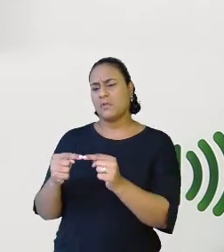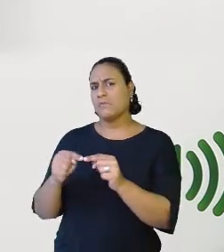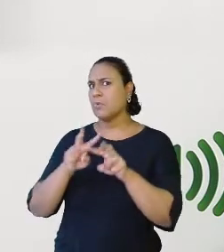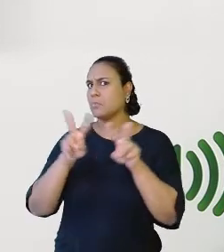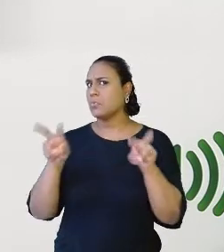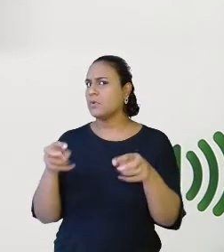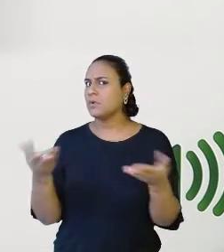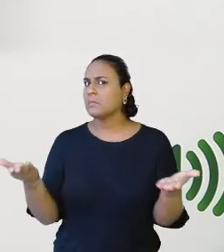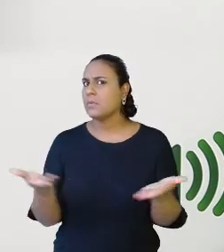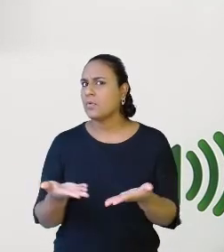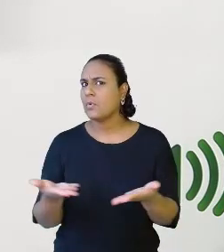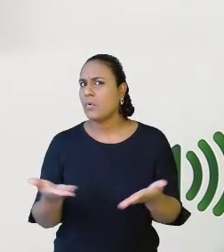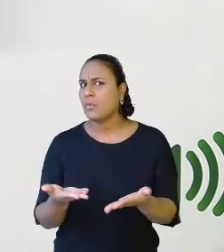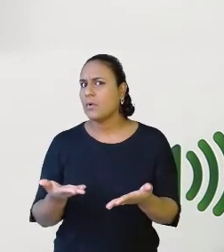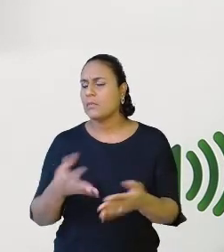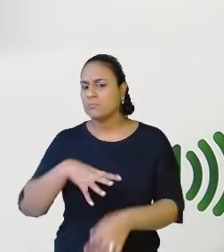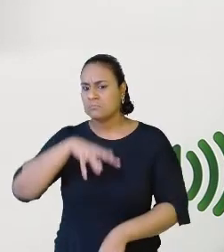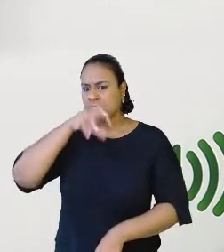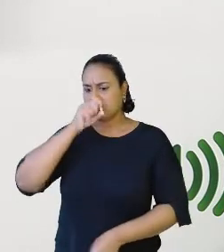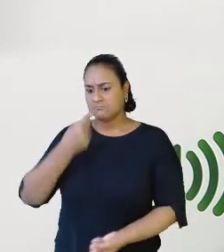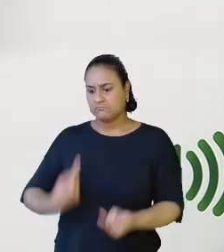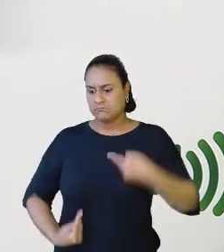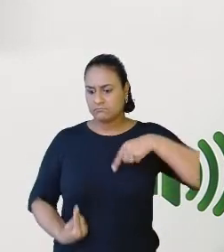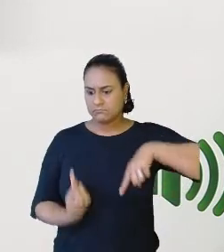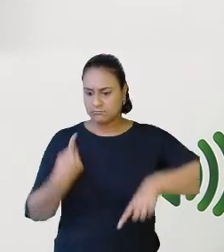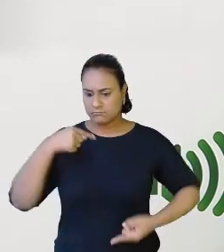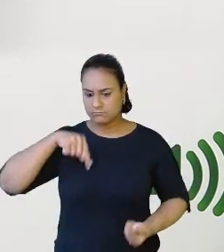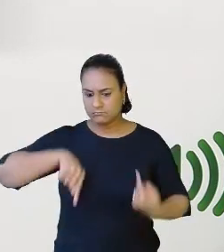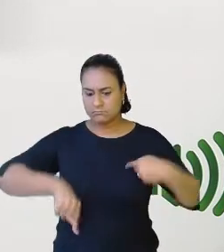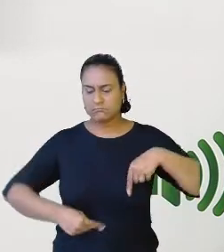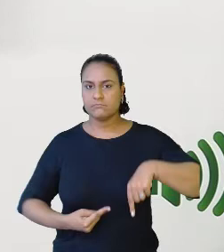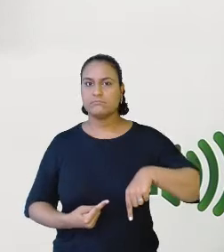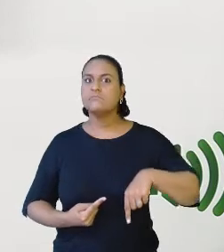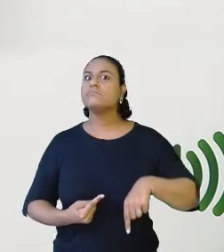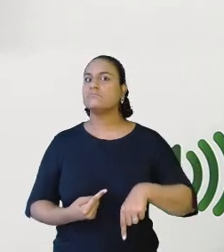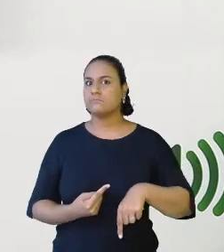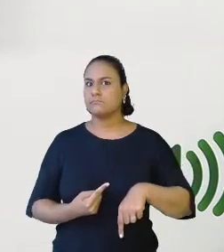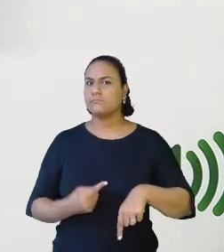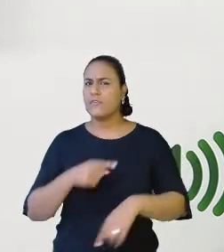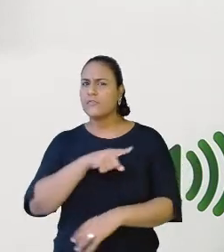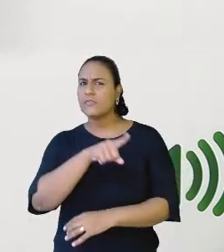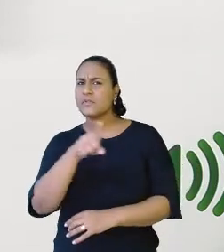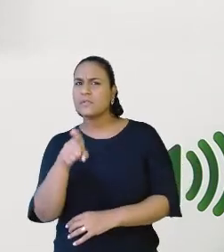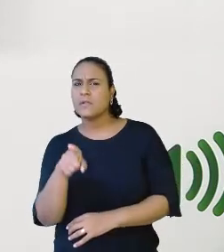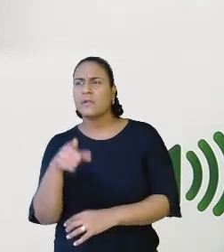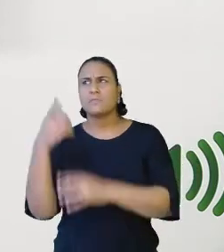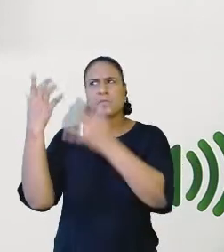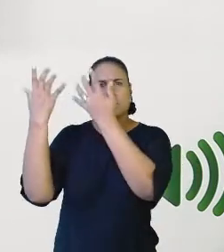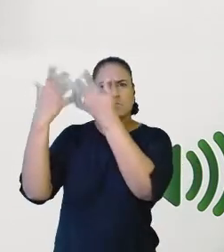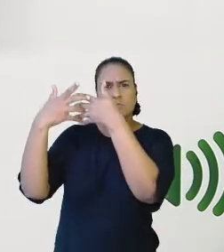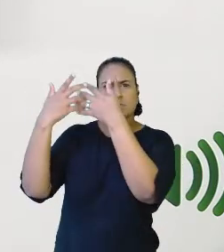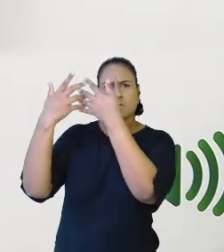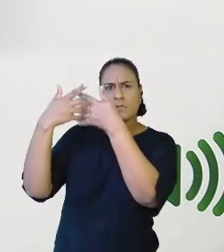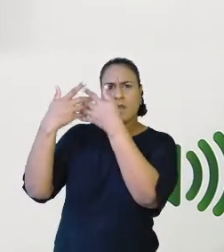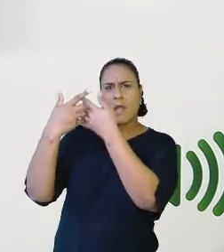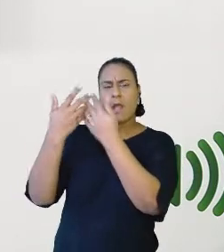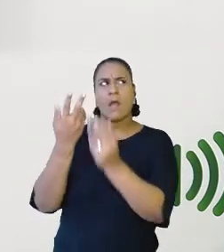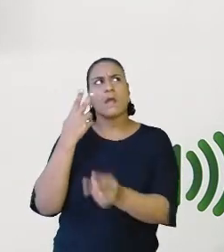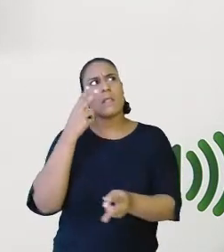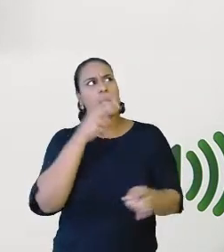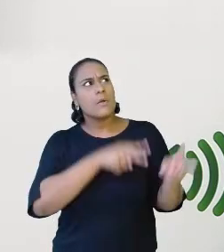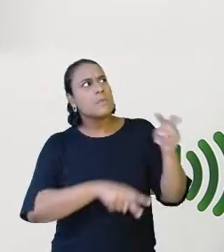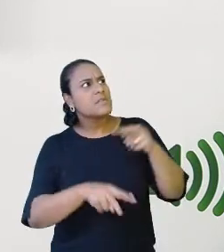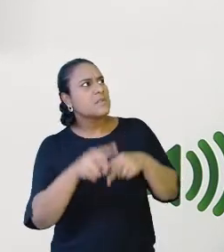hoje, sistema circulatório? Começa a pensar aí na sua casa, nos ambientes, quando você vai